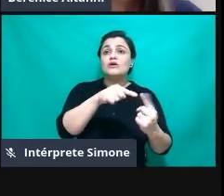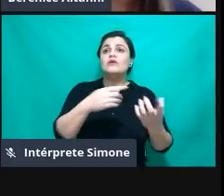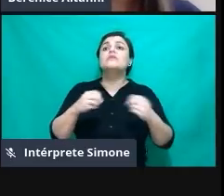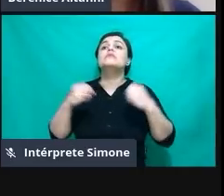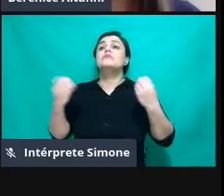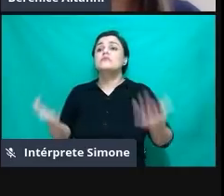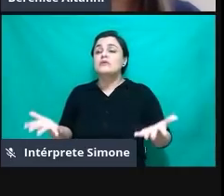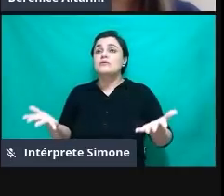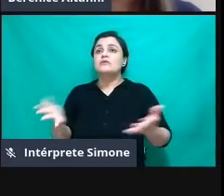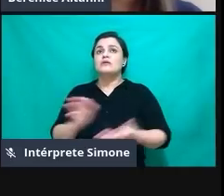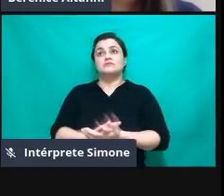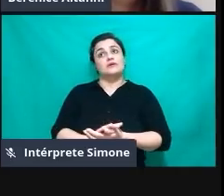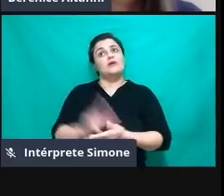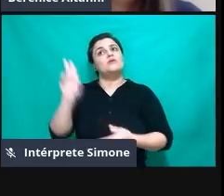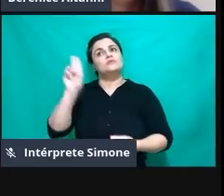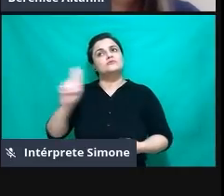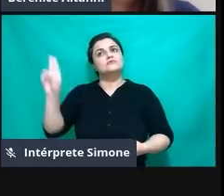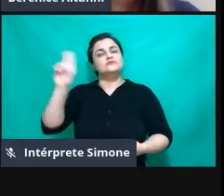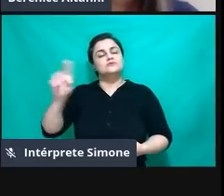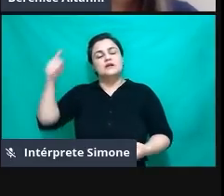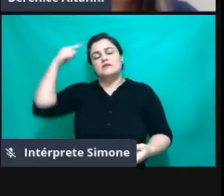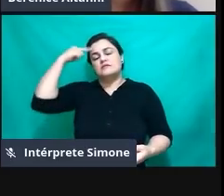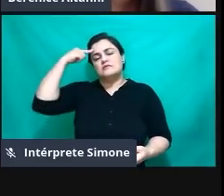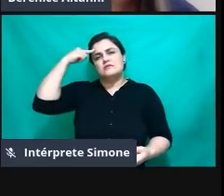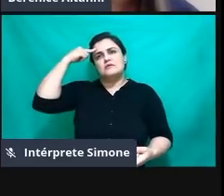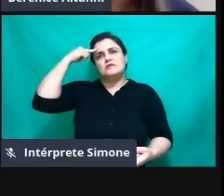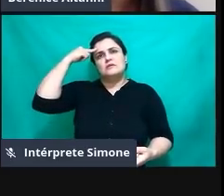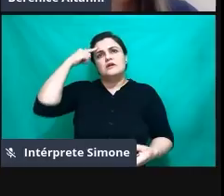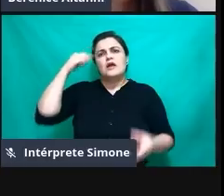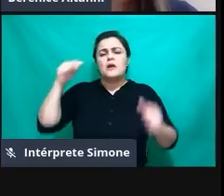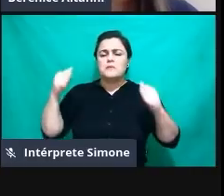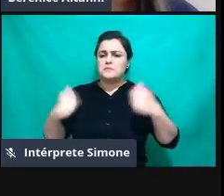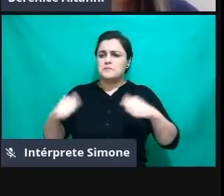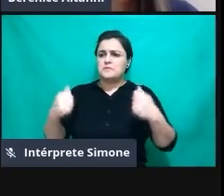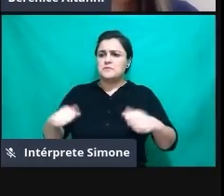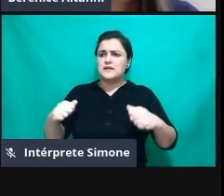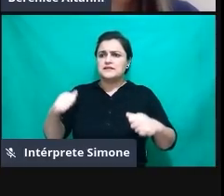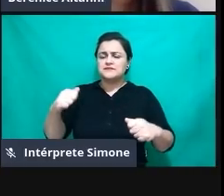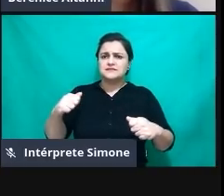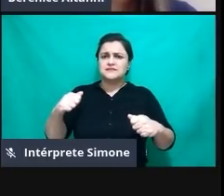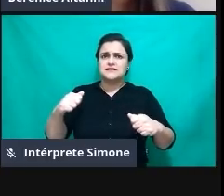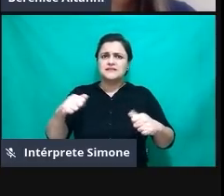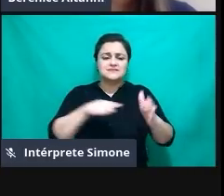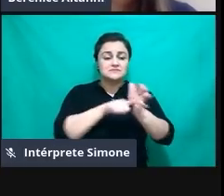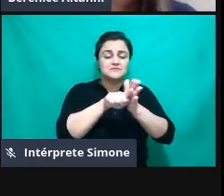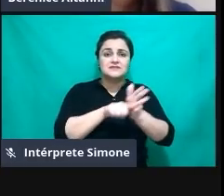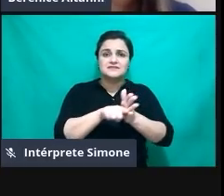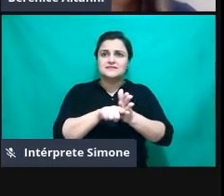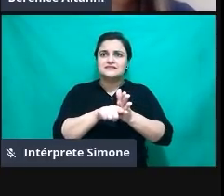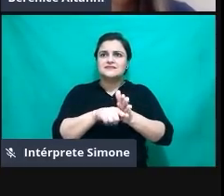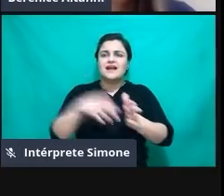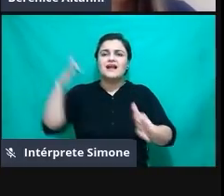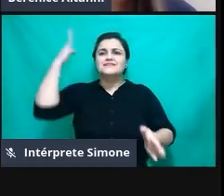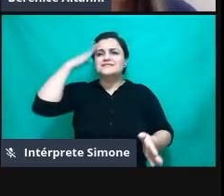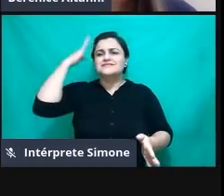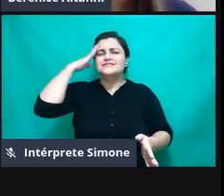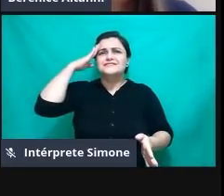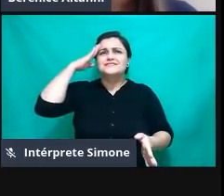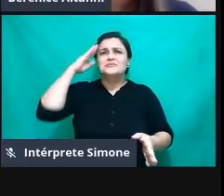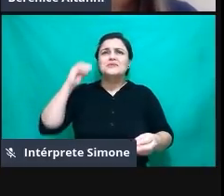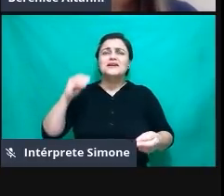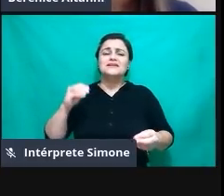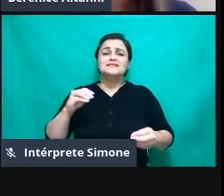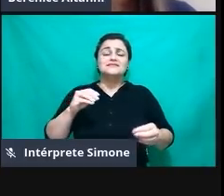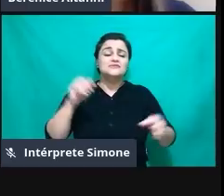texto, qual é o meu objetivo com aquele texto, né? Então, qual vai ser o meio de circulação? É